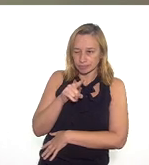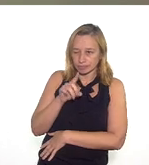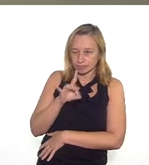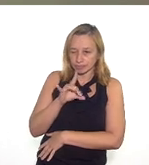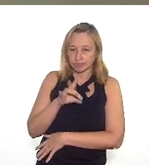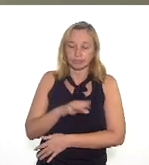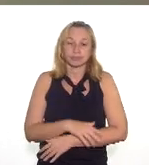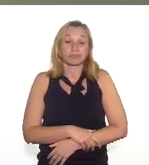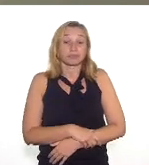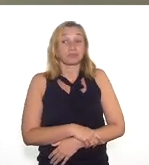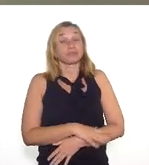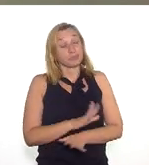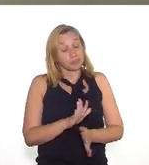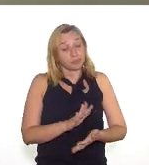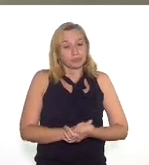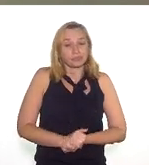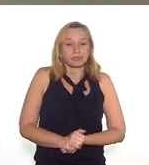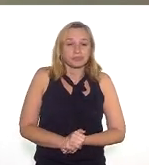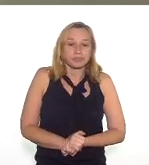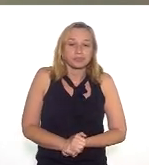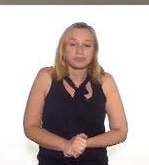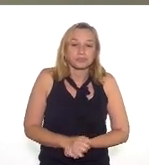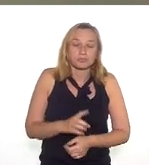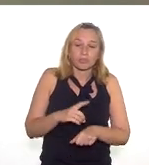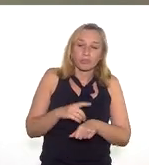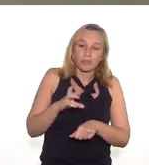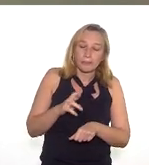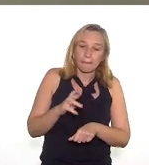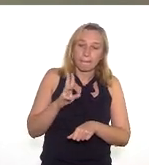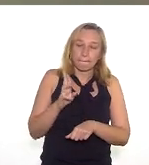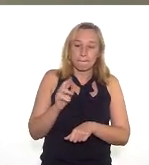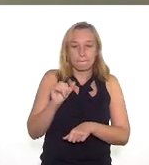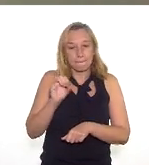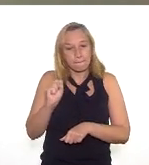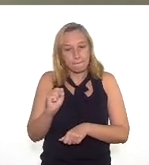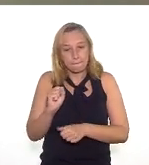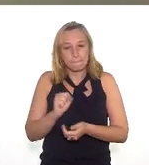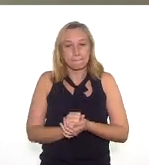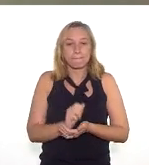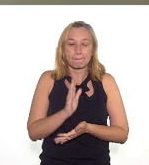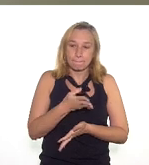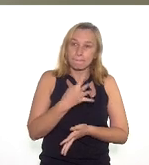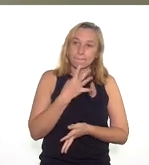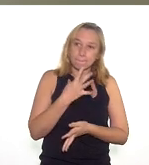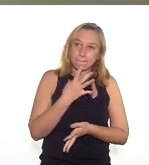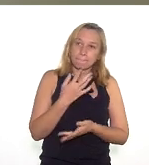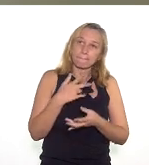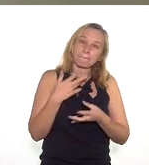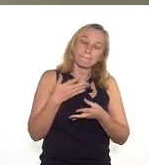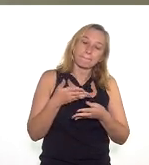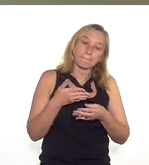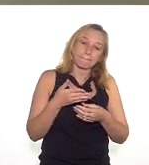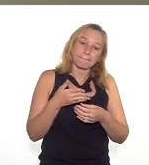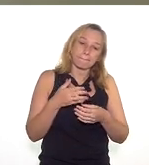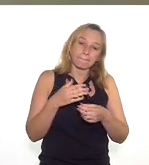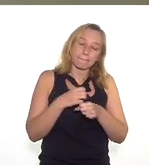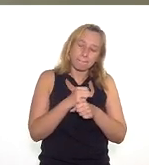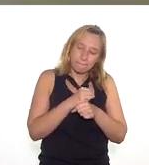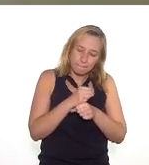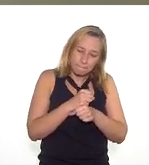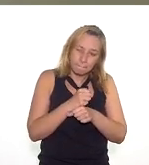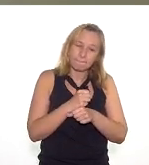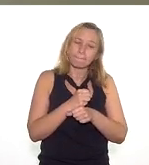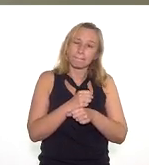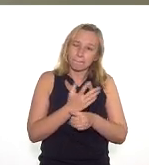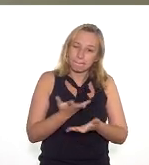Né? E, além do mais, o doutor Rubens Cerqueira Freitas eu já conhecia de outras